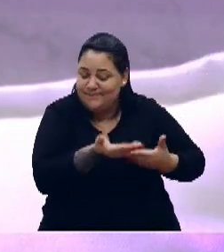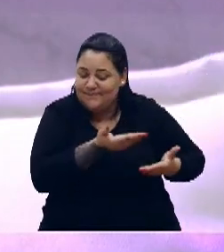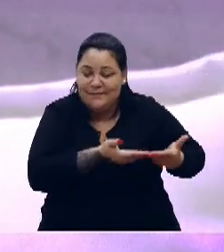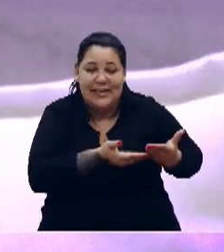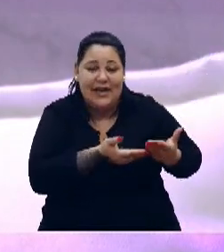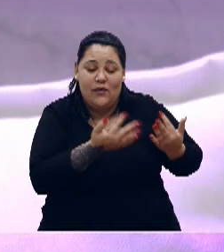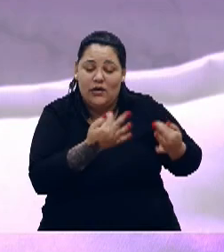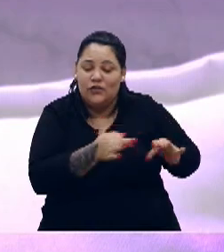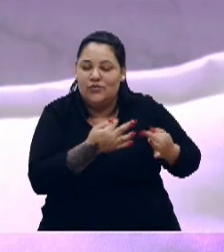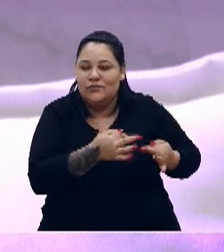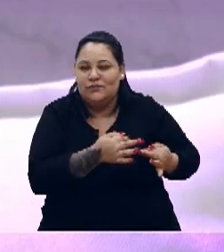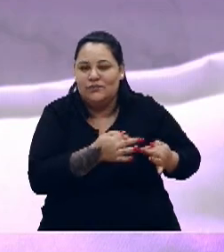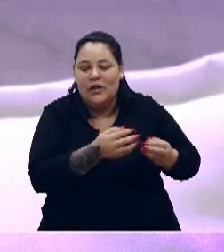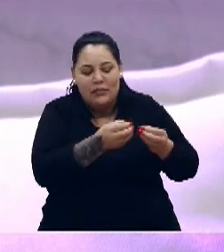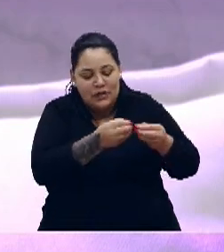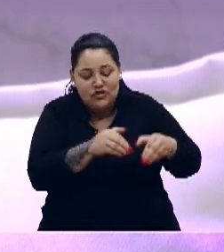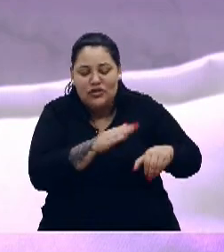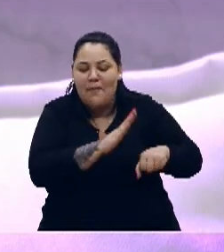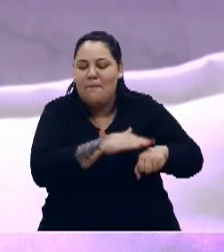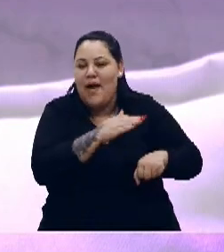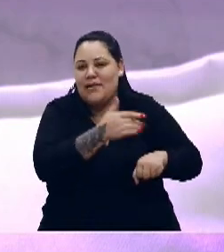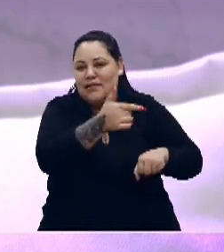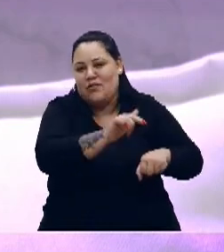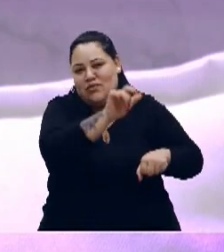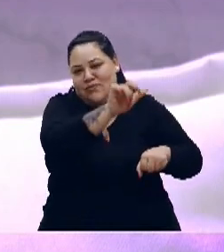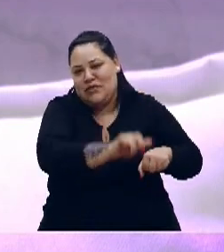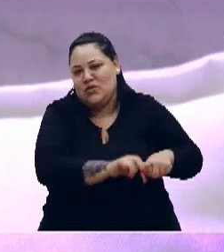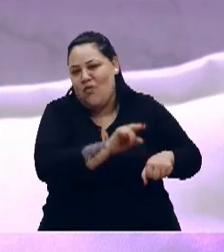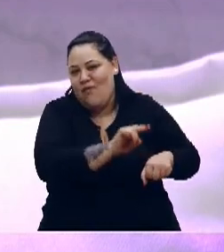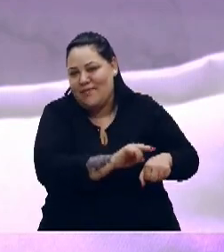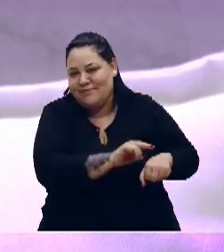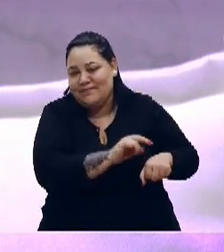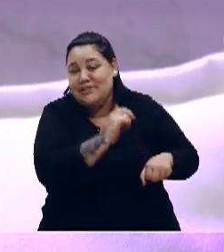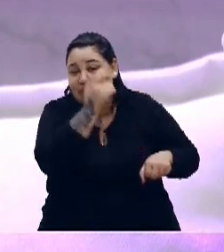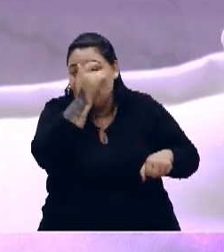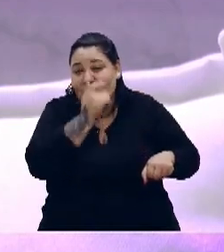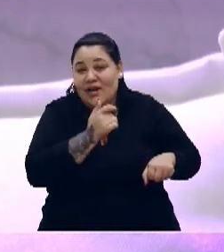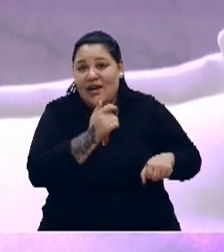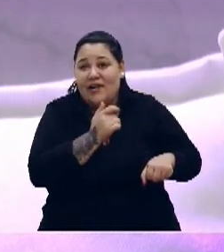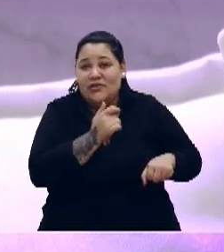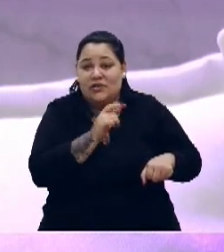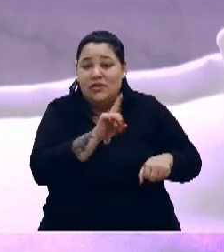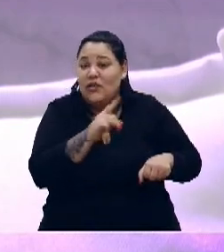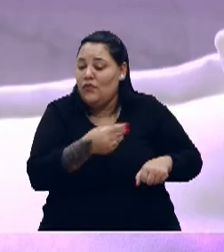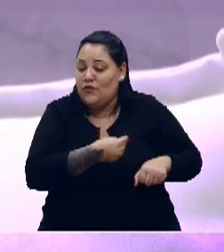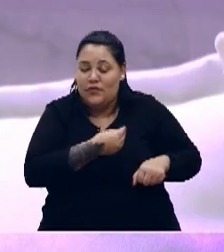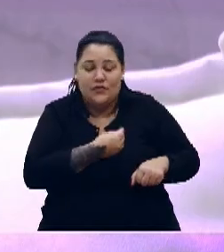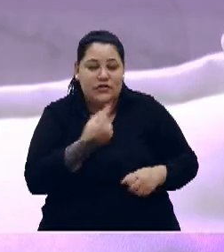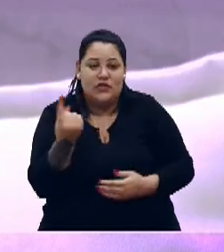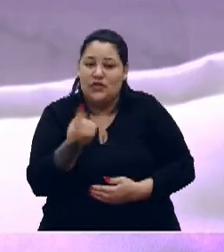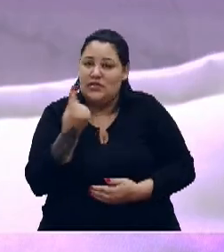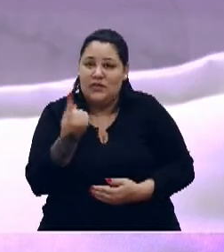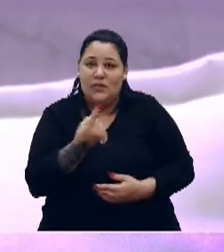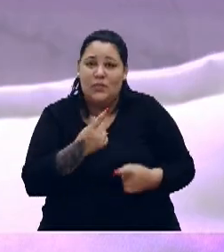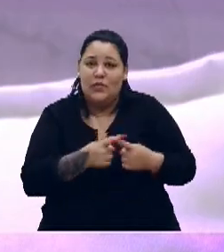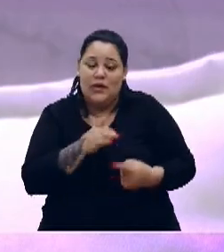acaba machucando muito. Então, acho que é isso, não vivam sozinhas, o medo não vai